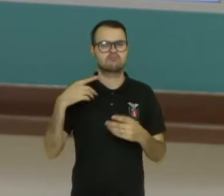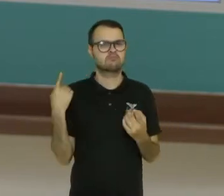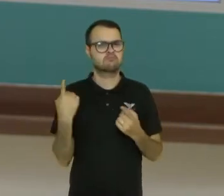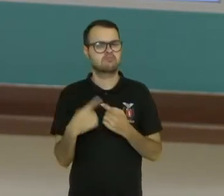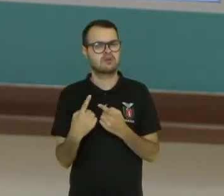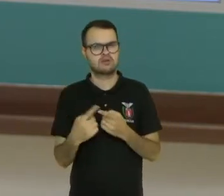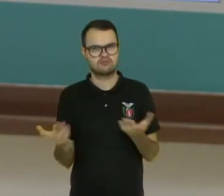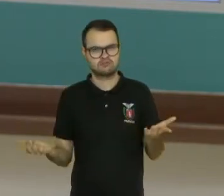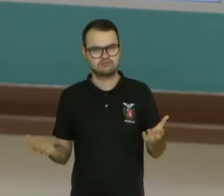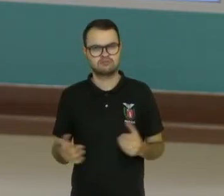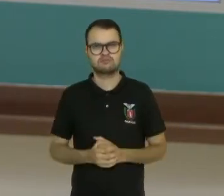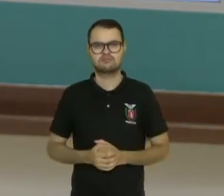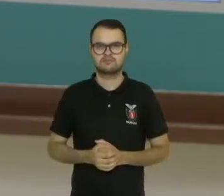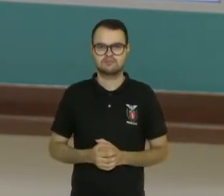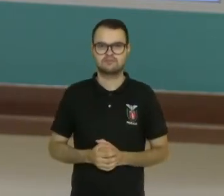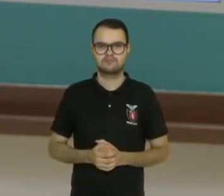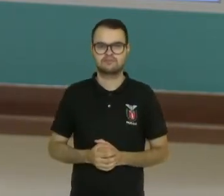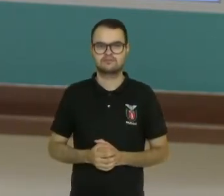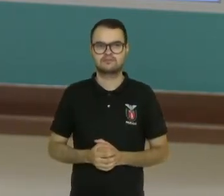das substâncias.